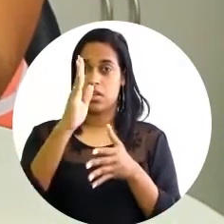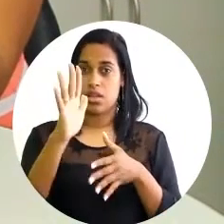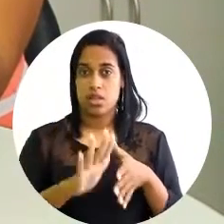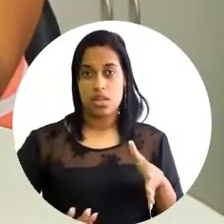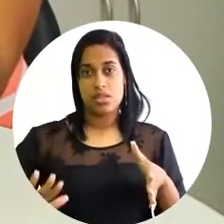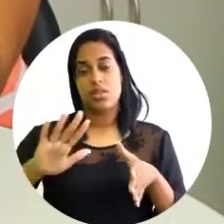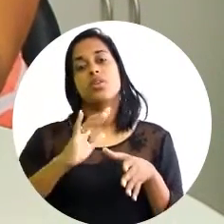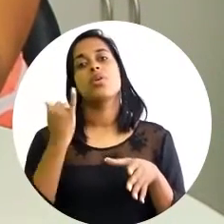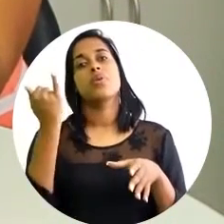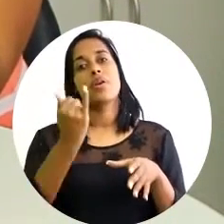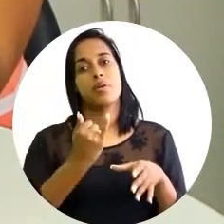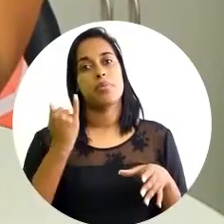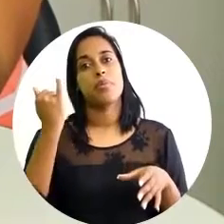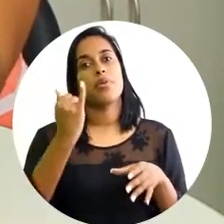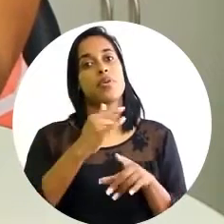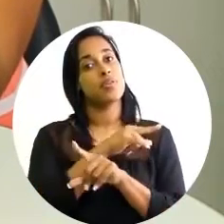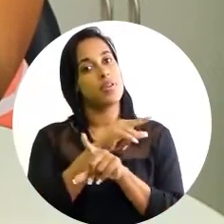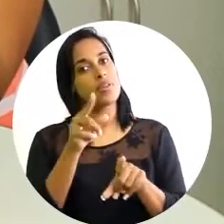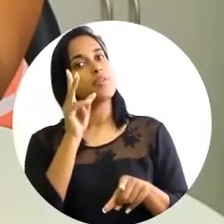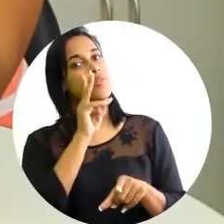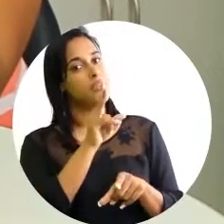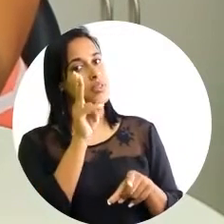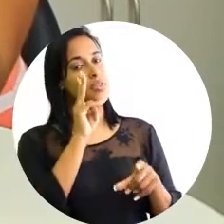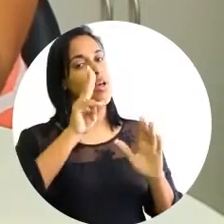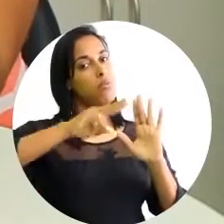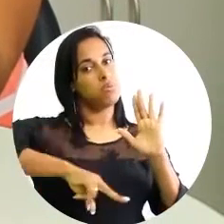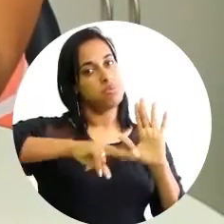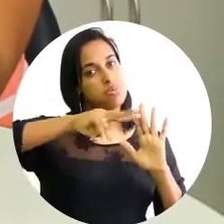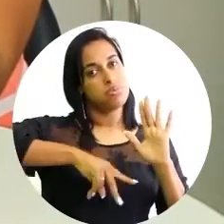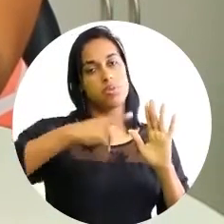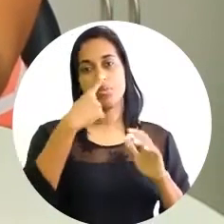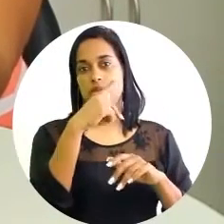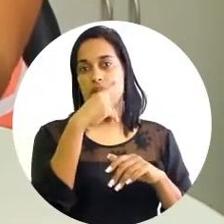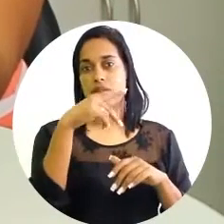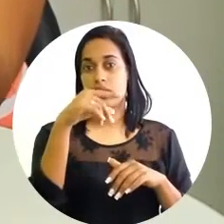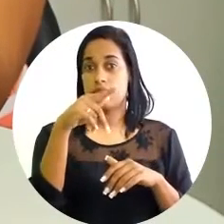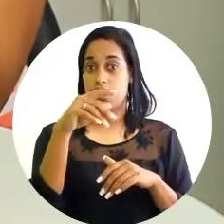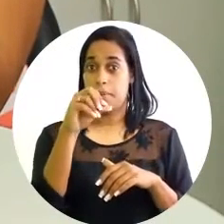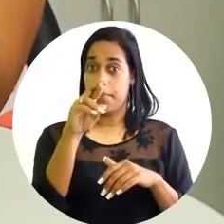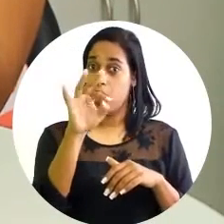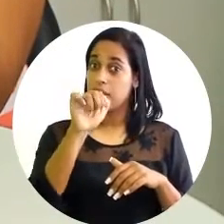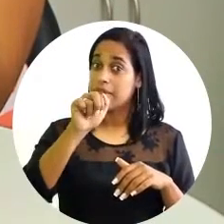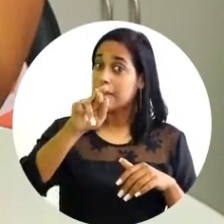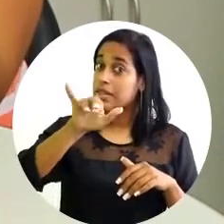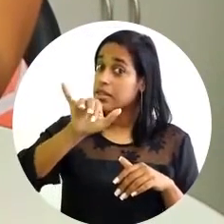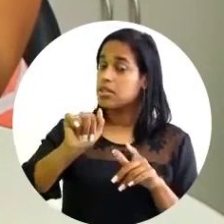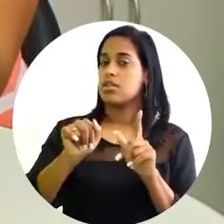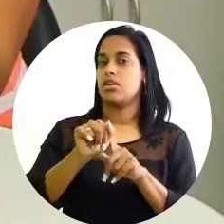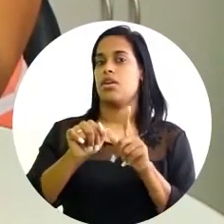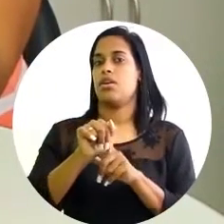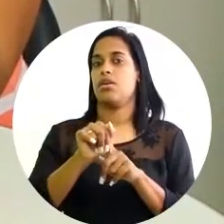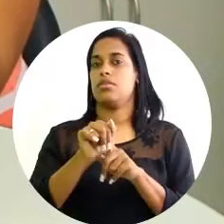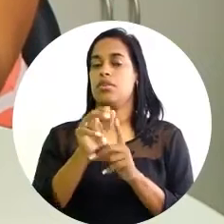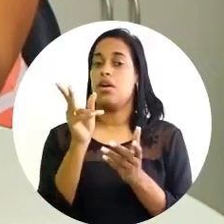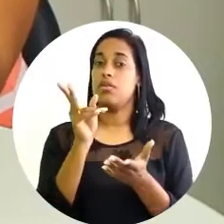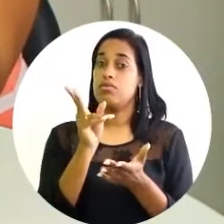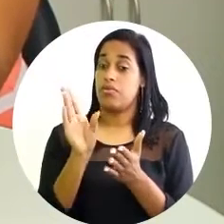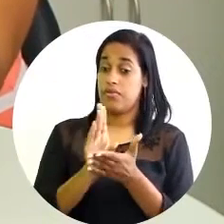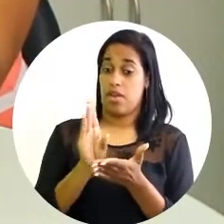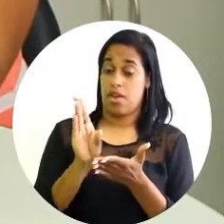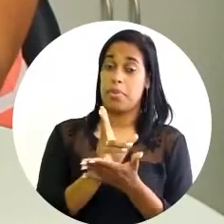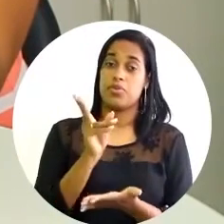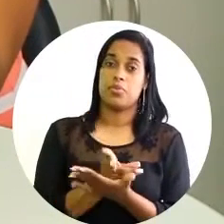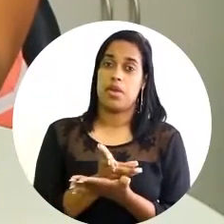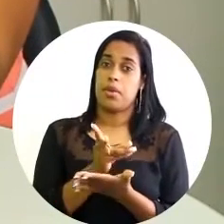Tesouro Nacional, que é importante vocês darem uma olhadazinha nessa portaria. Os recursos permanentes, que a gente